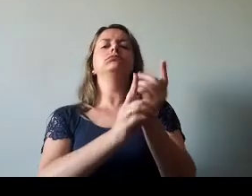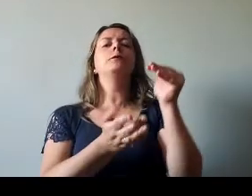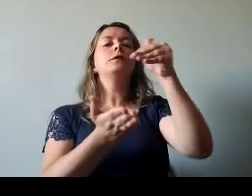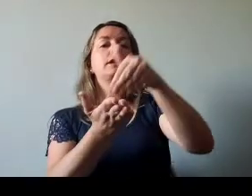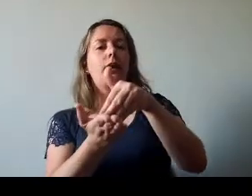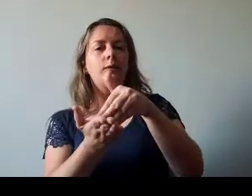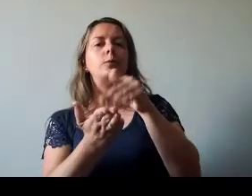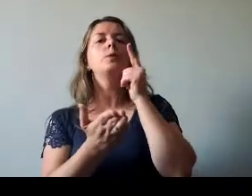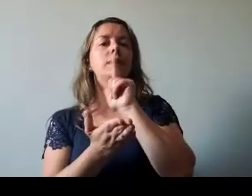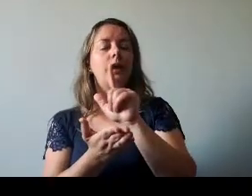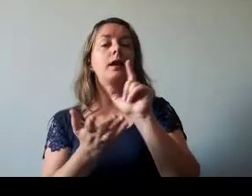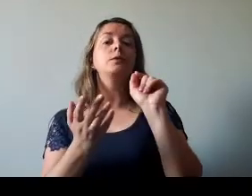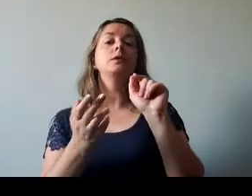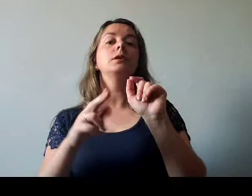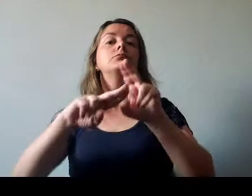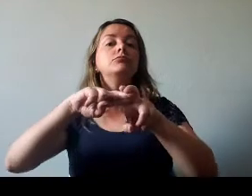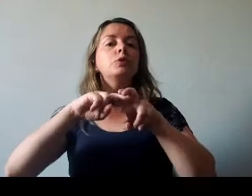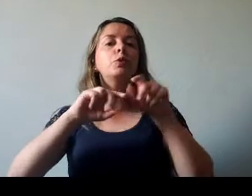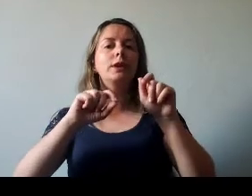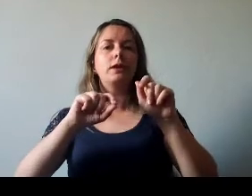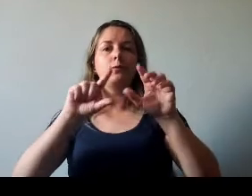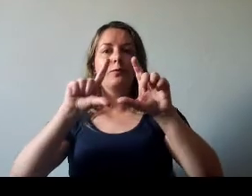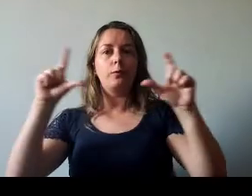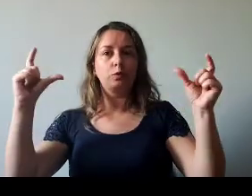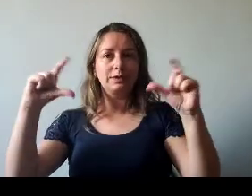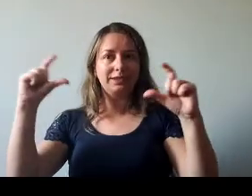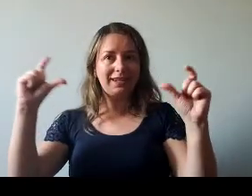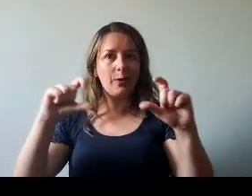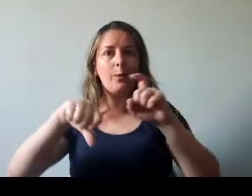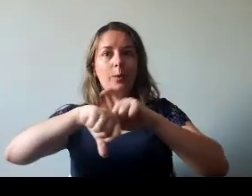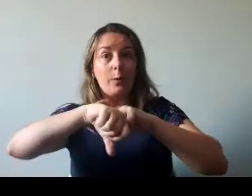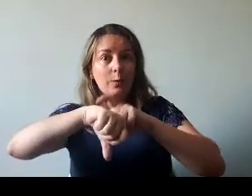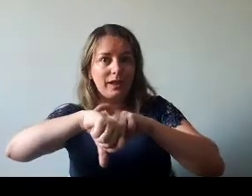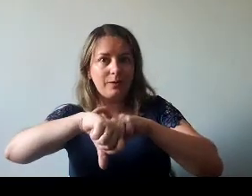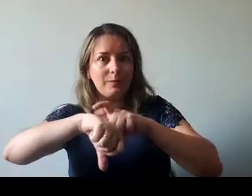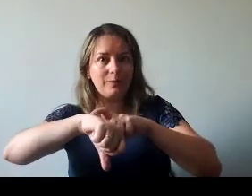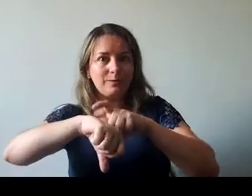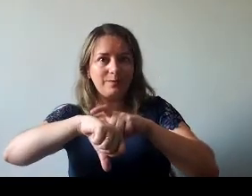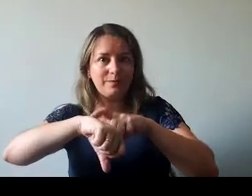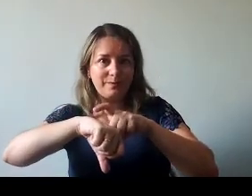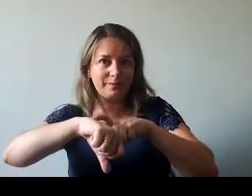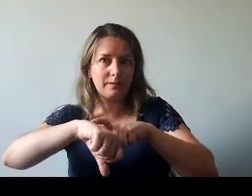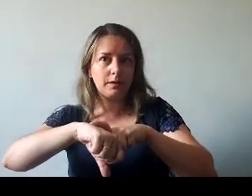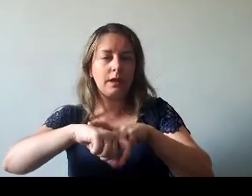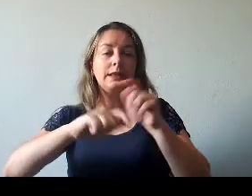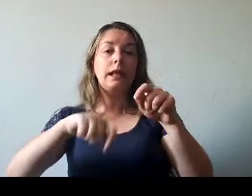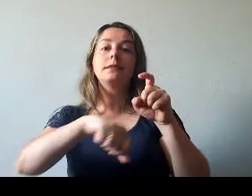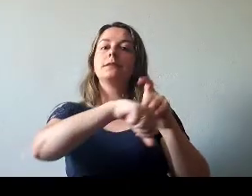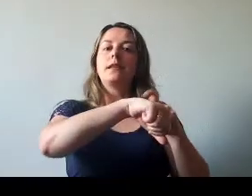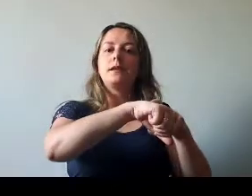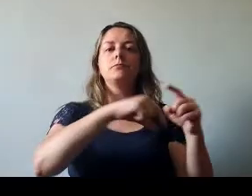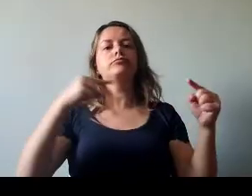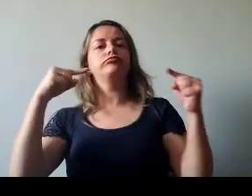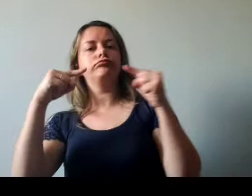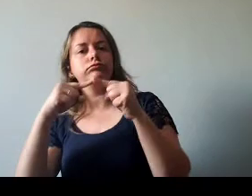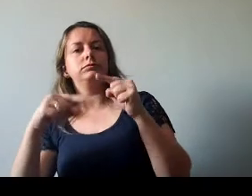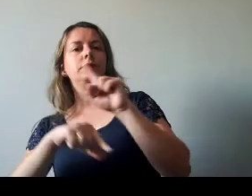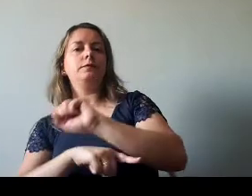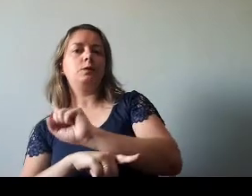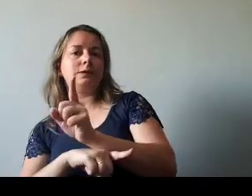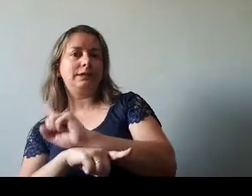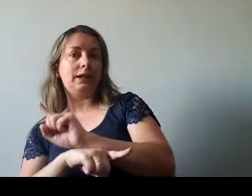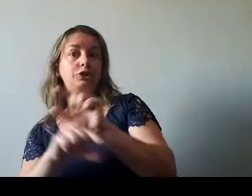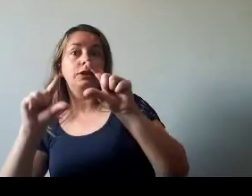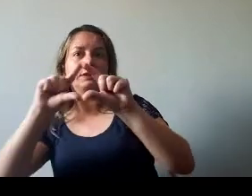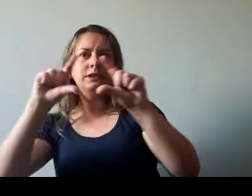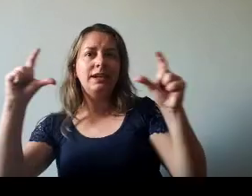função horária do tempo, porque em função do tempo eu calculo a velocidade. E é uma equação muito importante, tá, galera? Vale